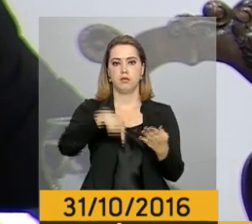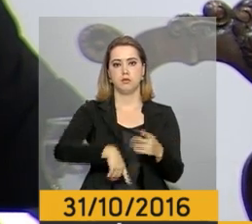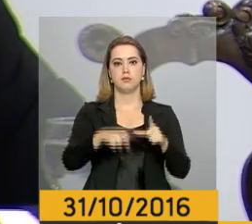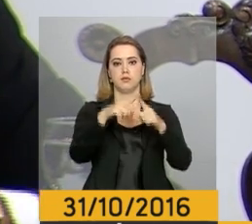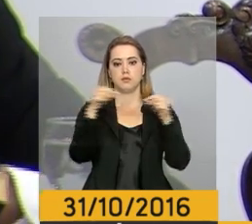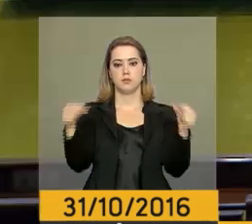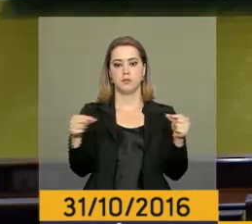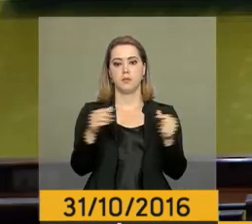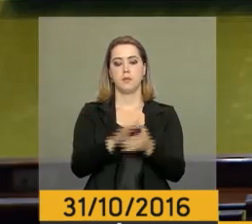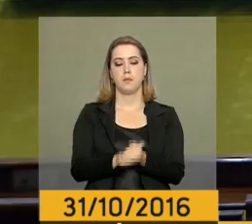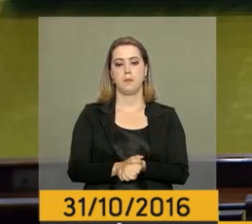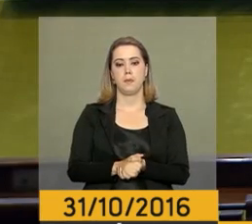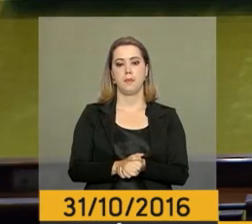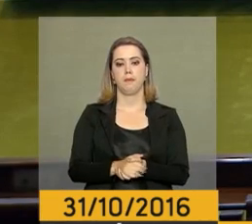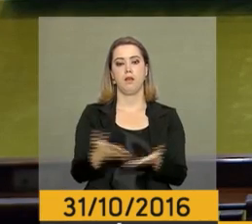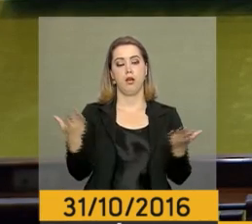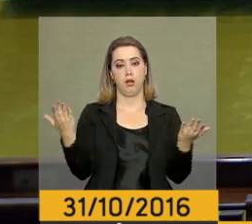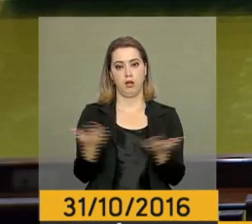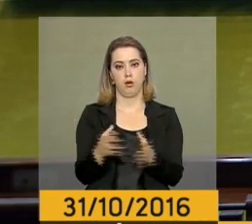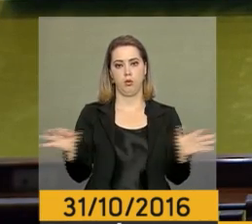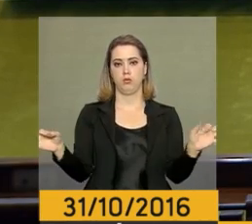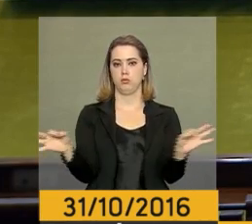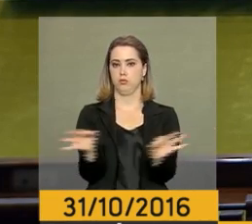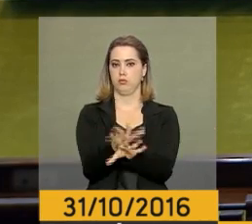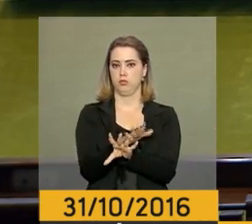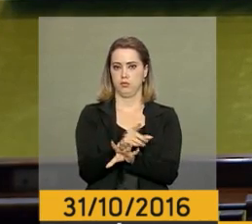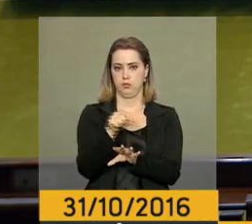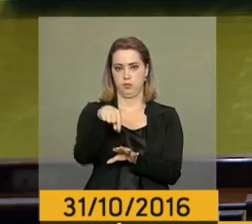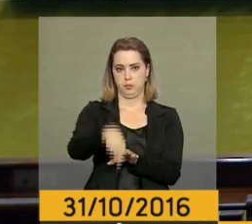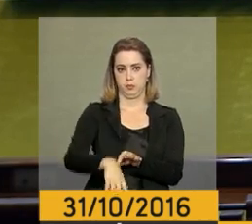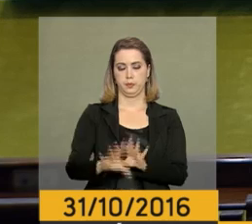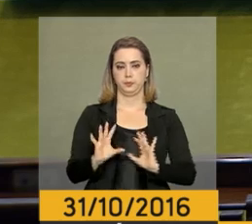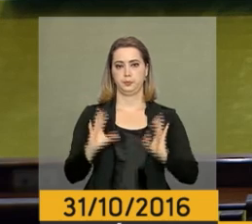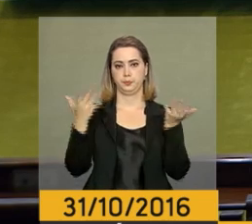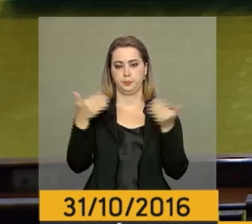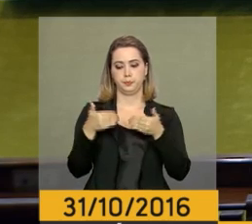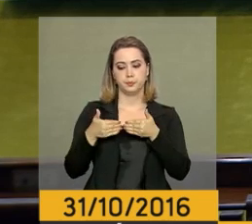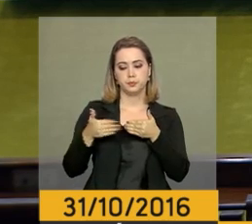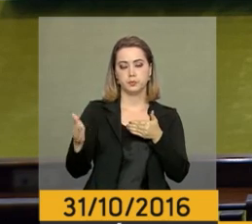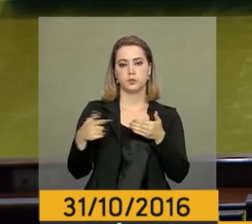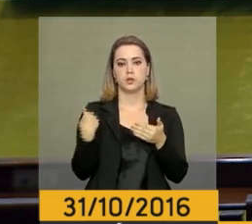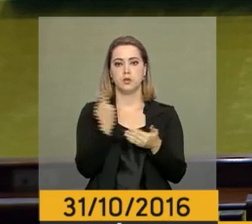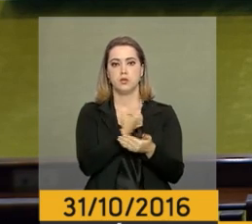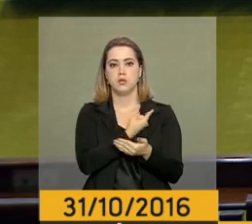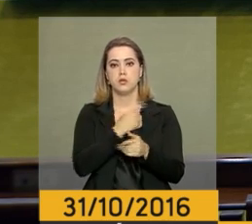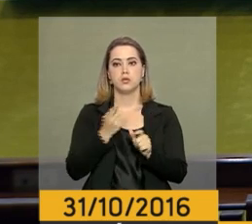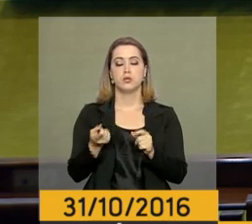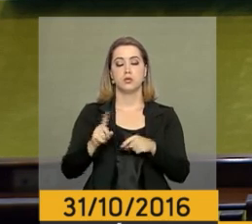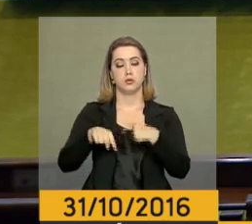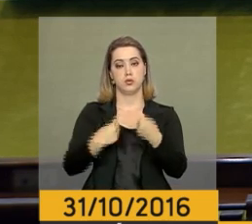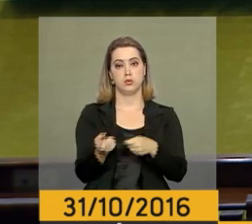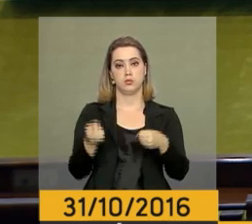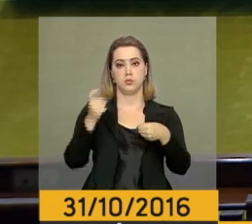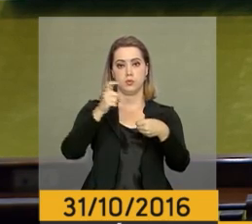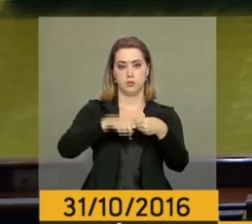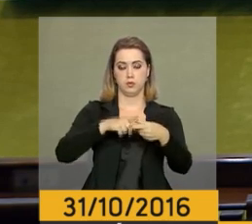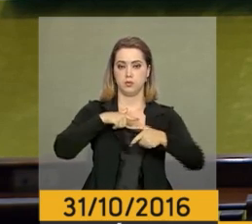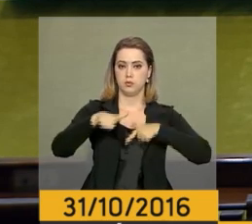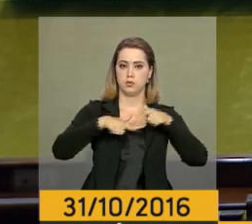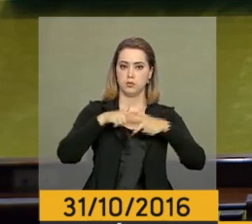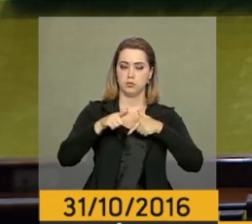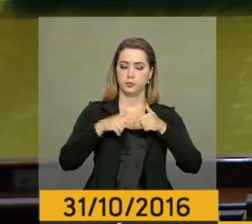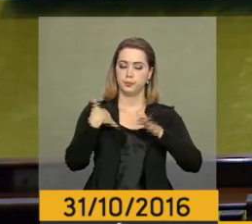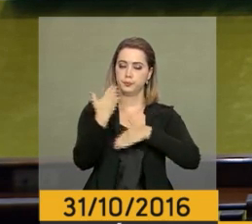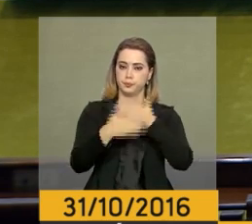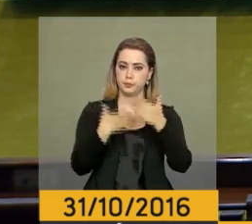Brasília eu declaro encerrada esta sessão de aber e nós retomaremos os trabalhos em